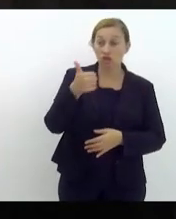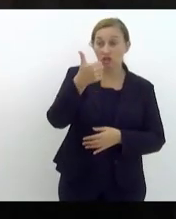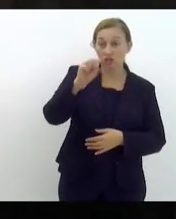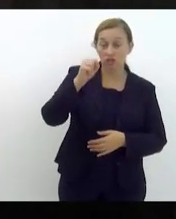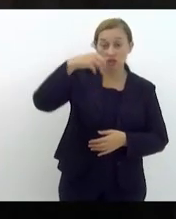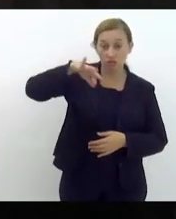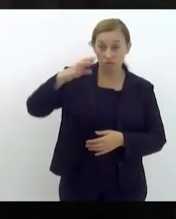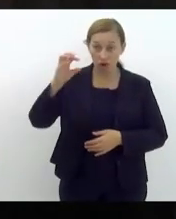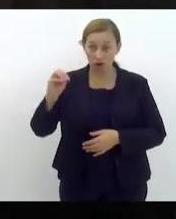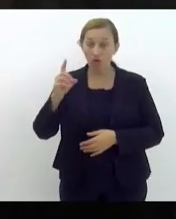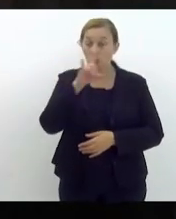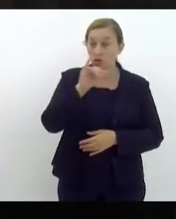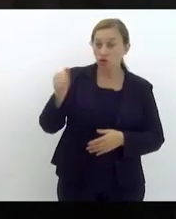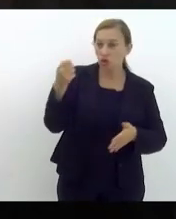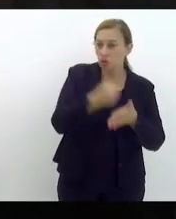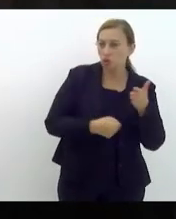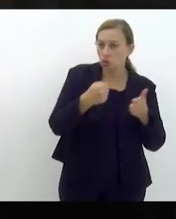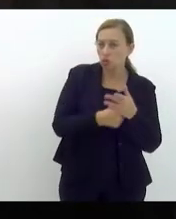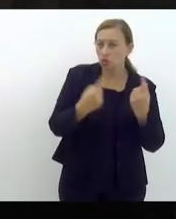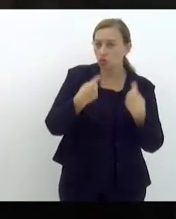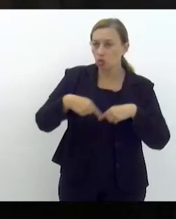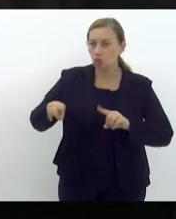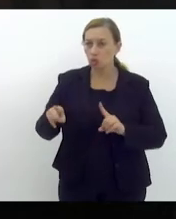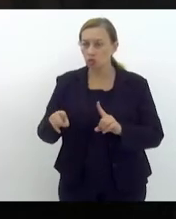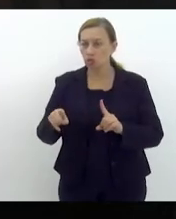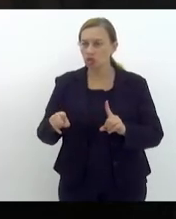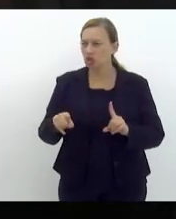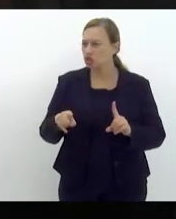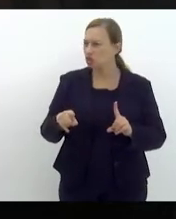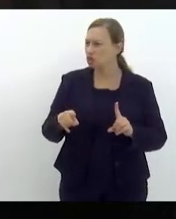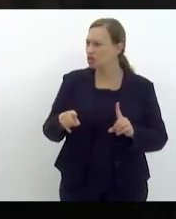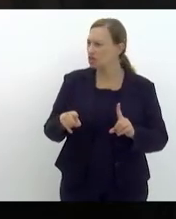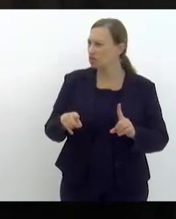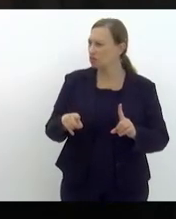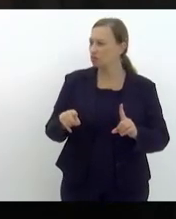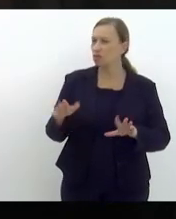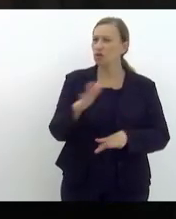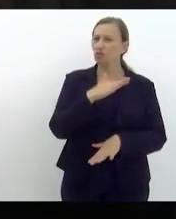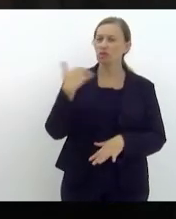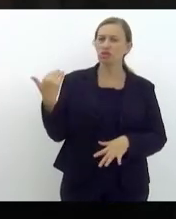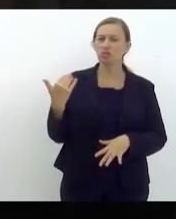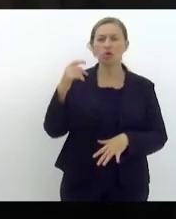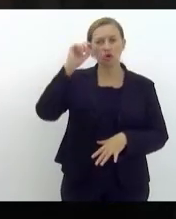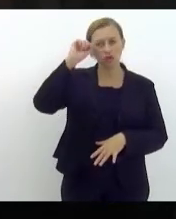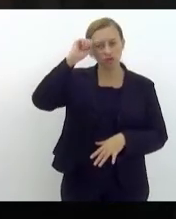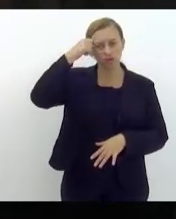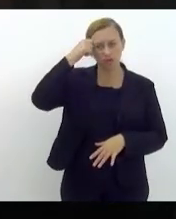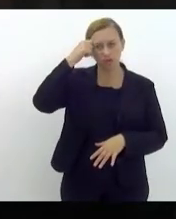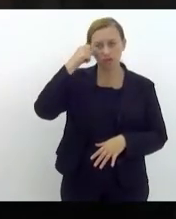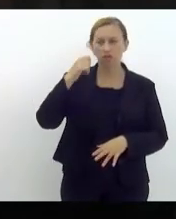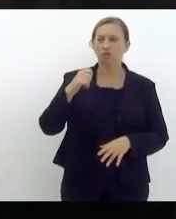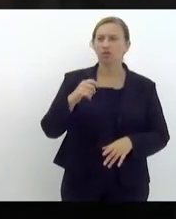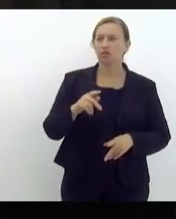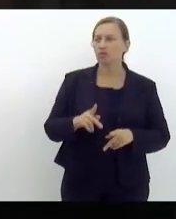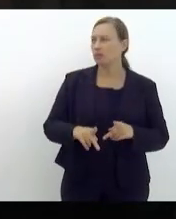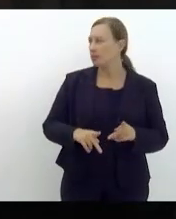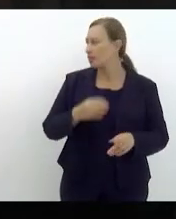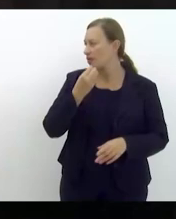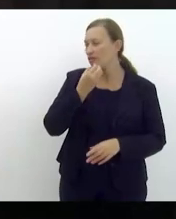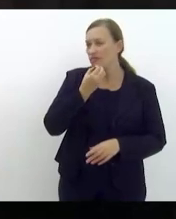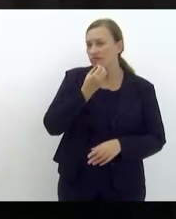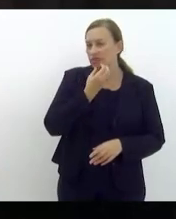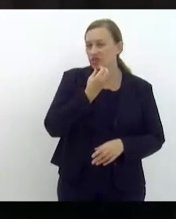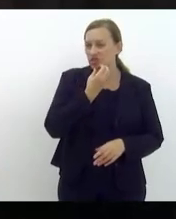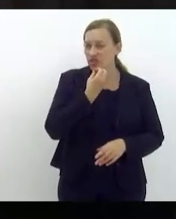Maio o dia de luta contra o genocídio da Juventude negra é importante destacar que são duas formas de violência que